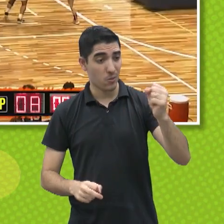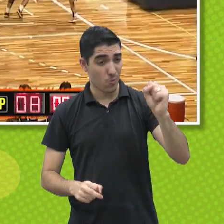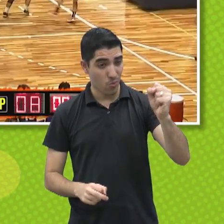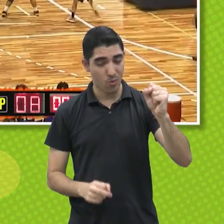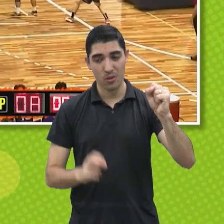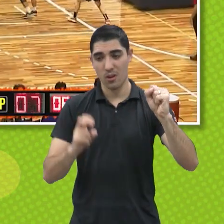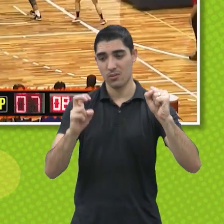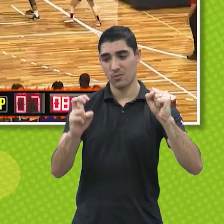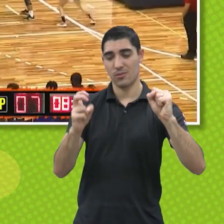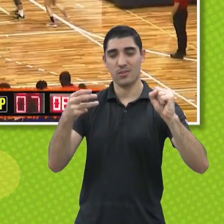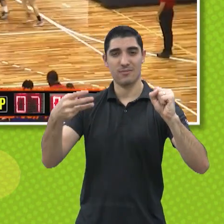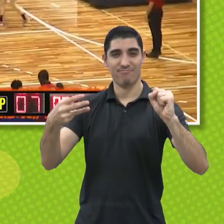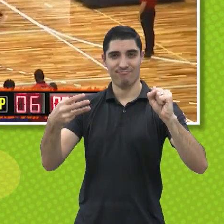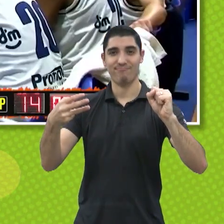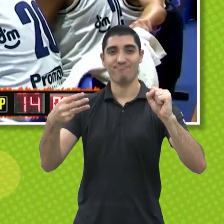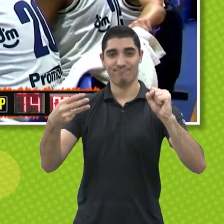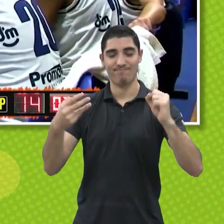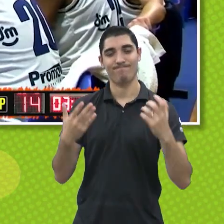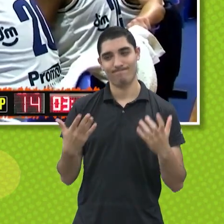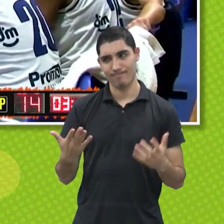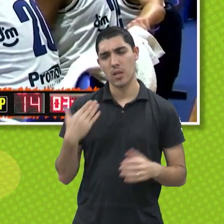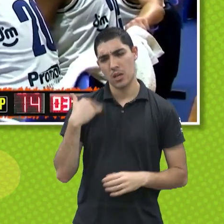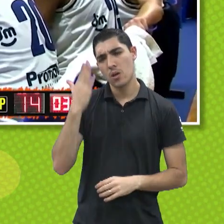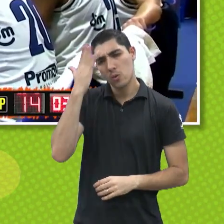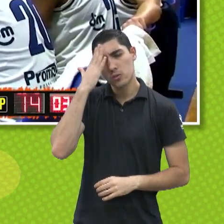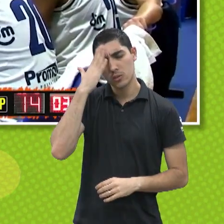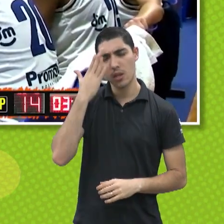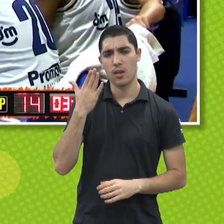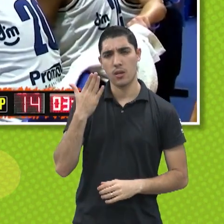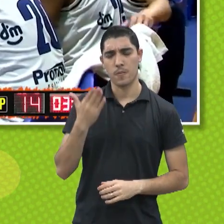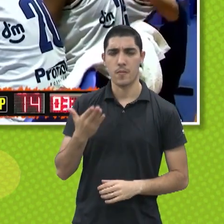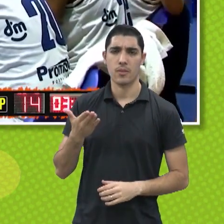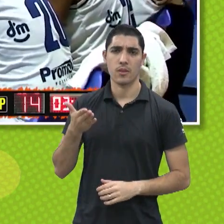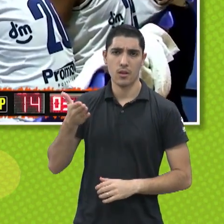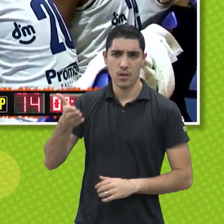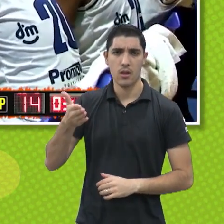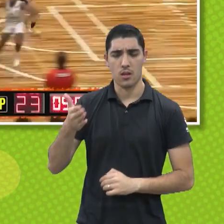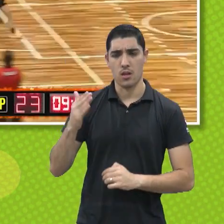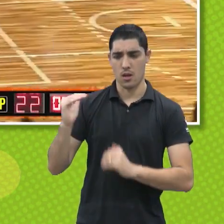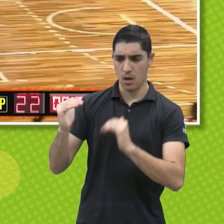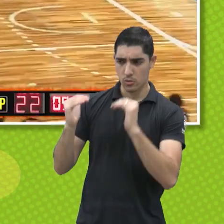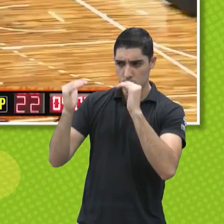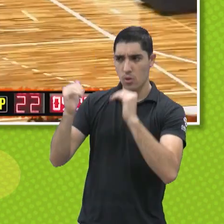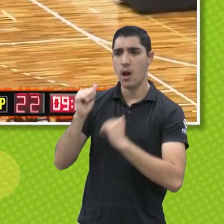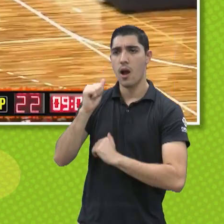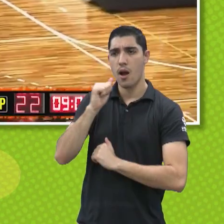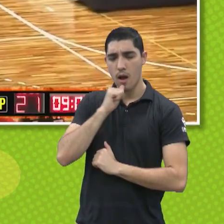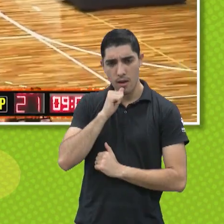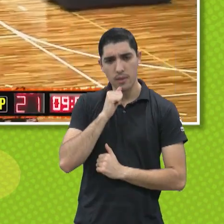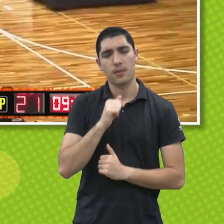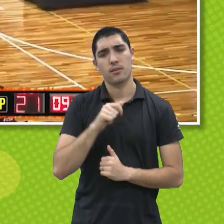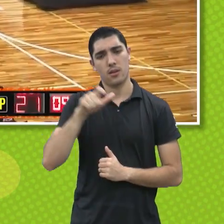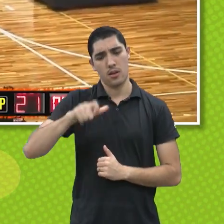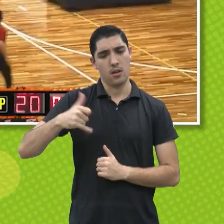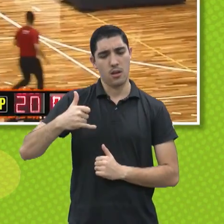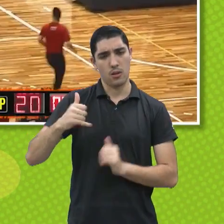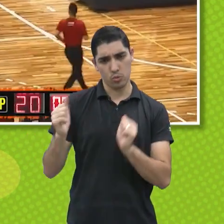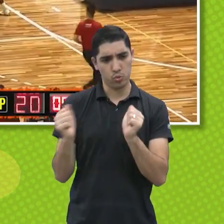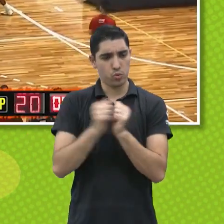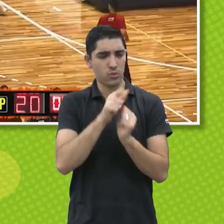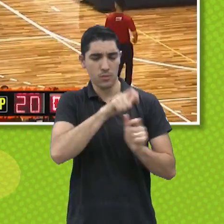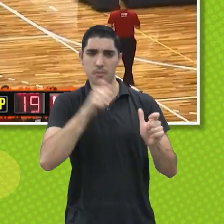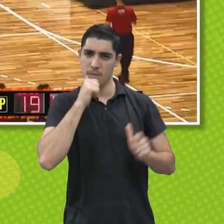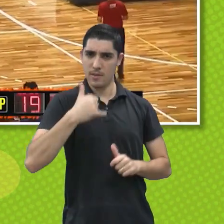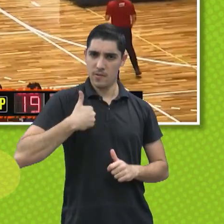58-53. Não dá para tomar, eu sei que as meninas... A equipe adulta está sendo complementada pelas meninas do Sub-23 que jogaram aquela